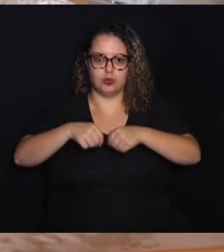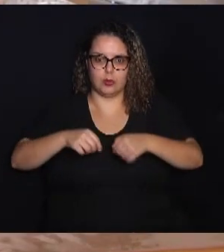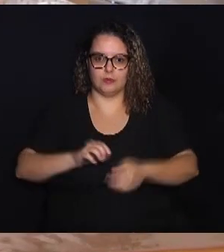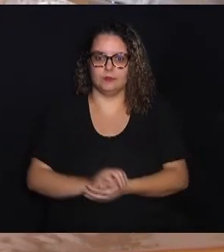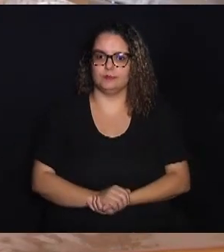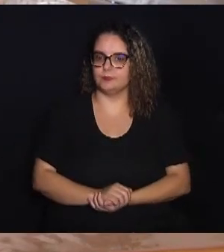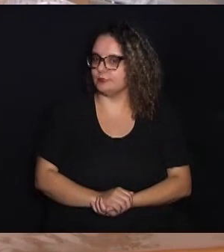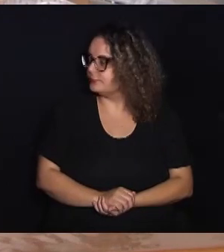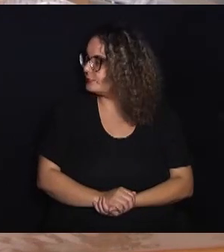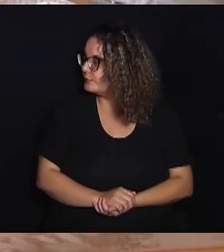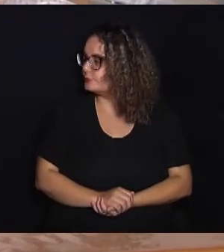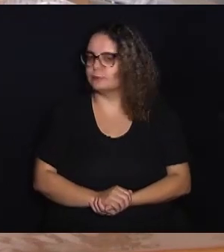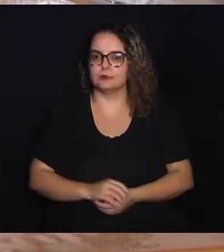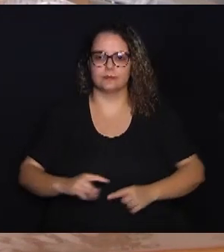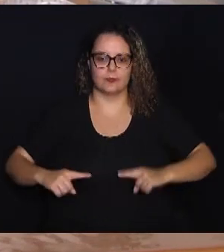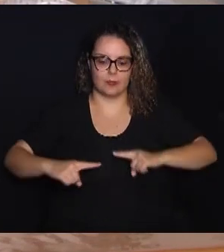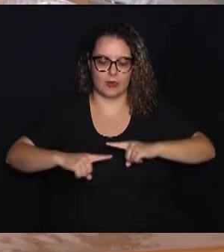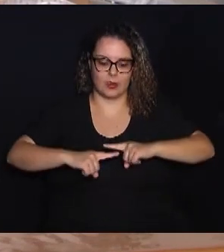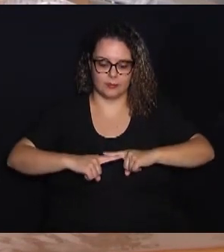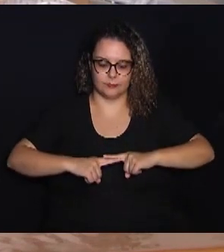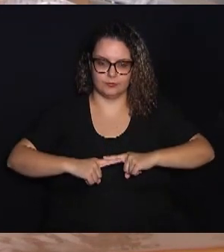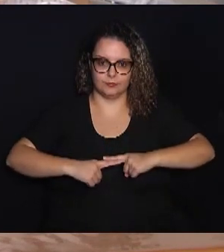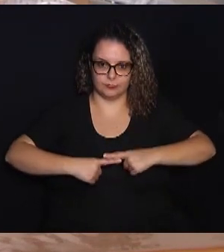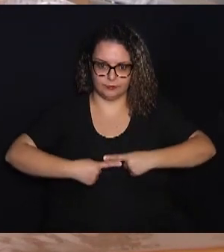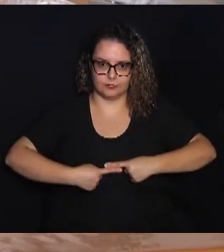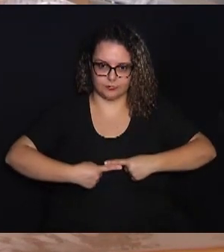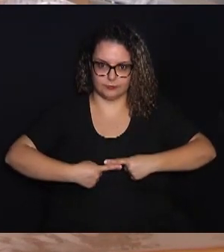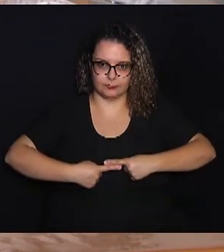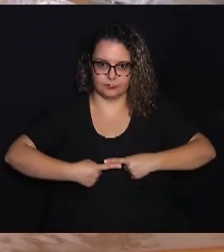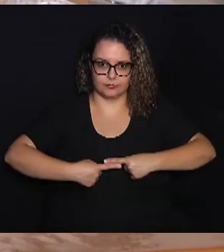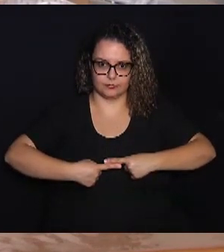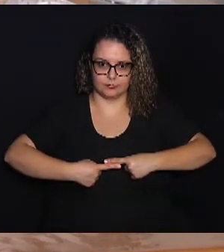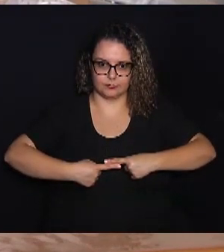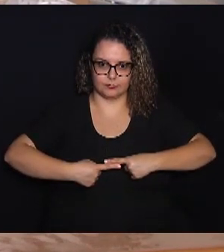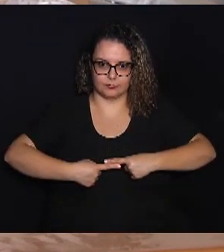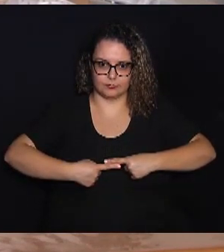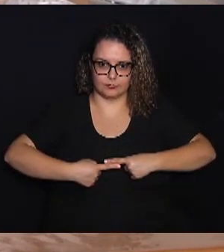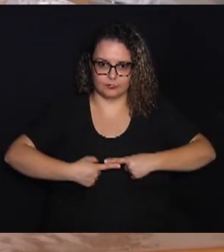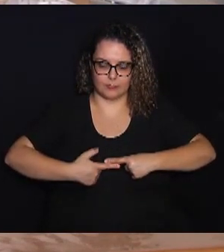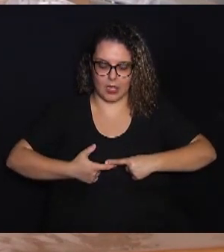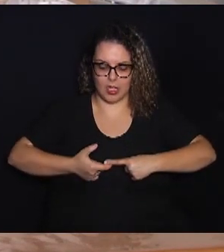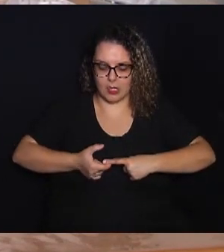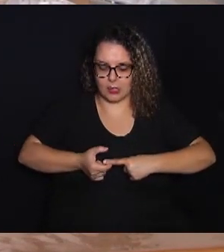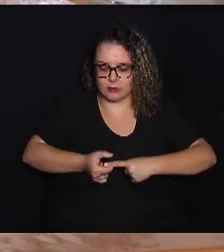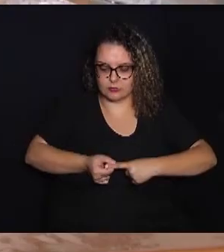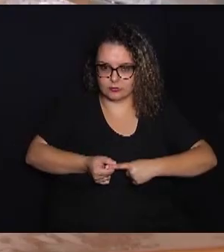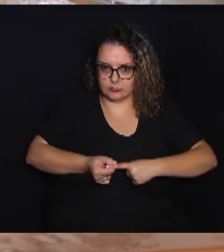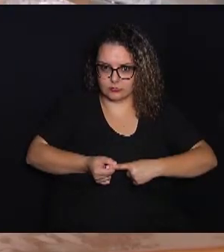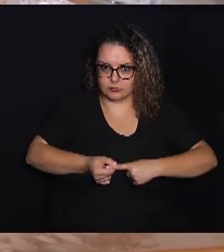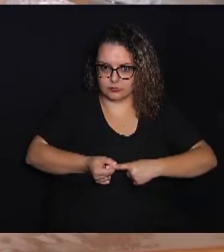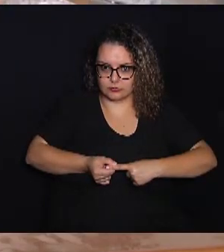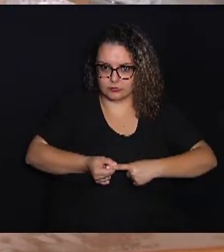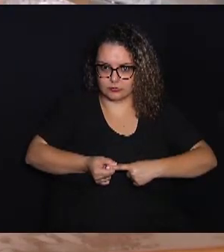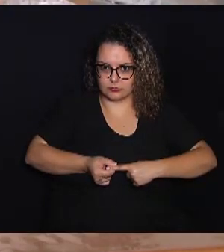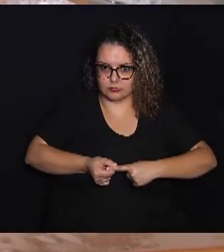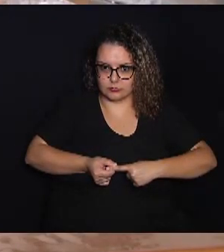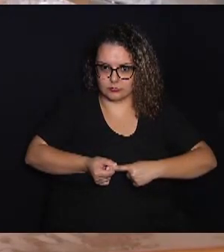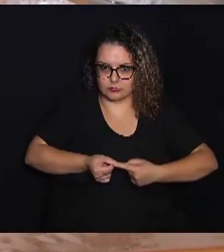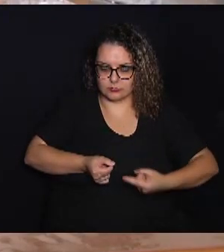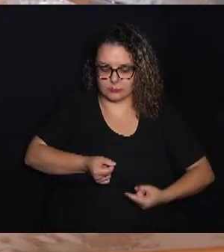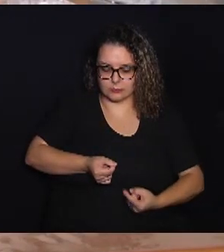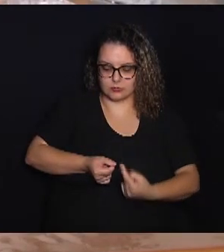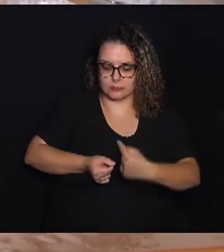cirúrgico. Isso. Também. Ele traz um aspecto um pouco mais elegante, né? O